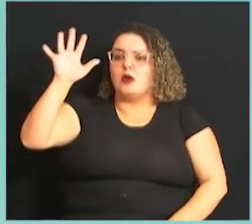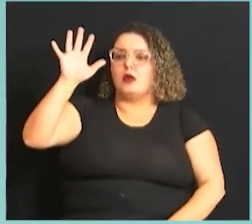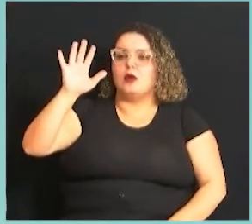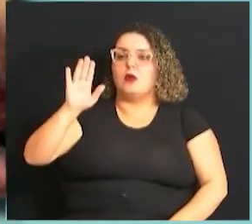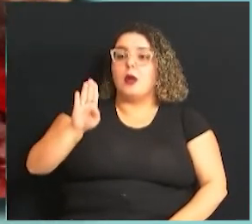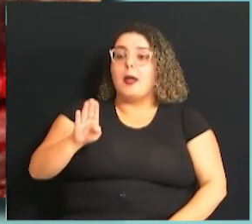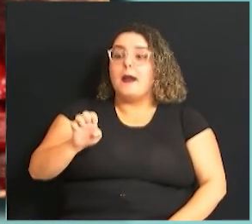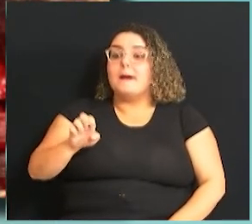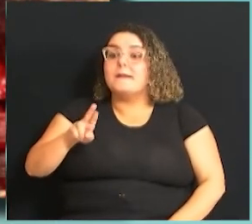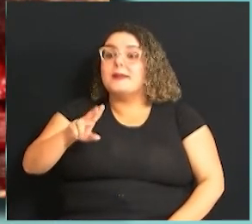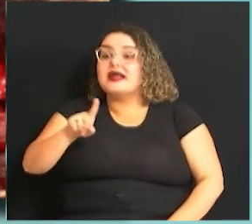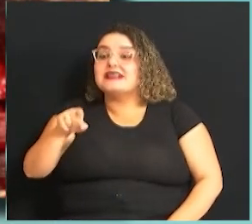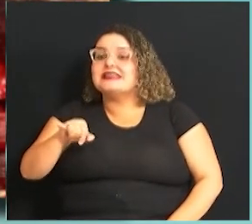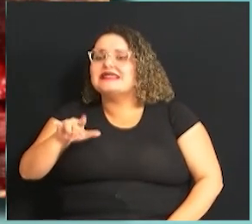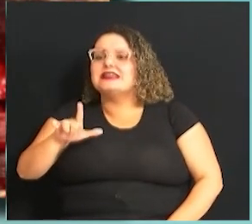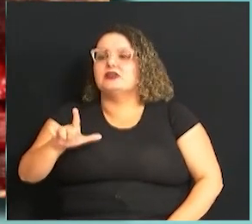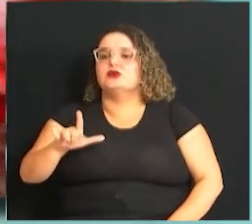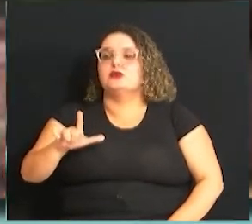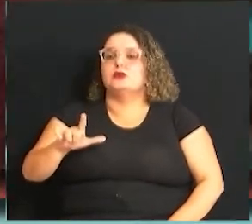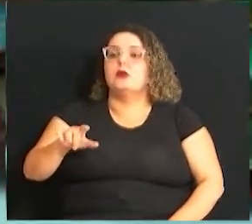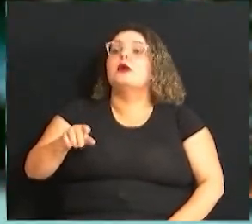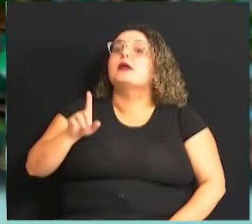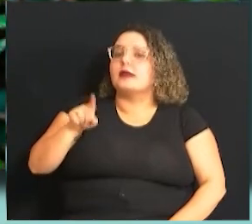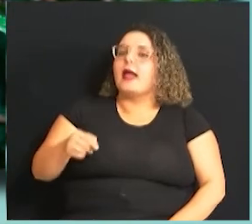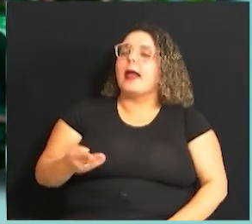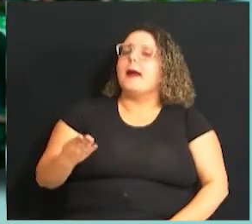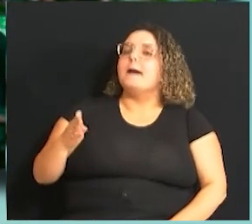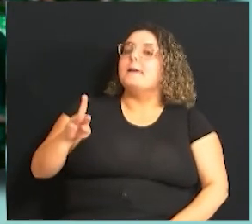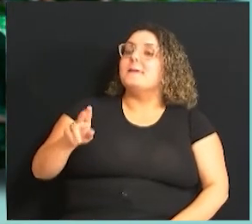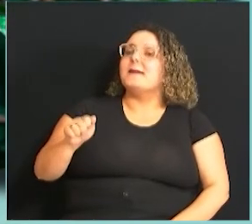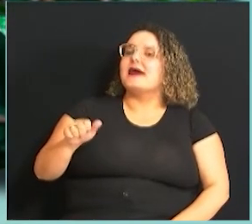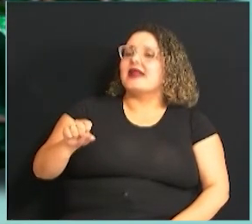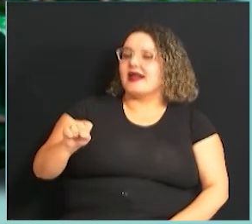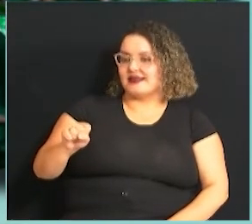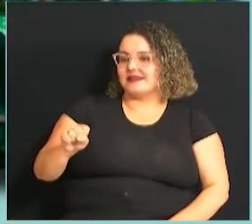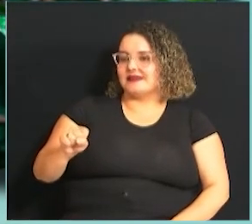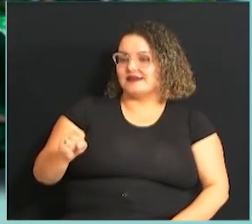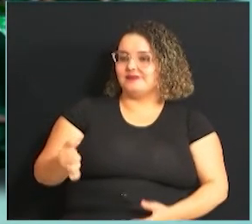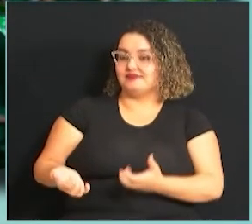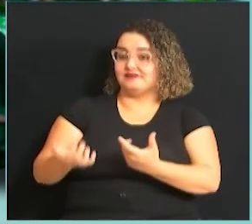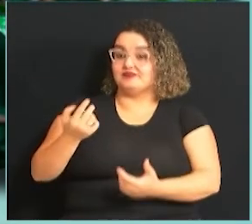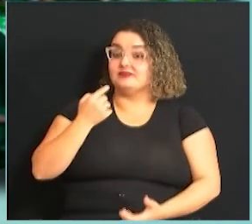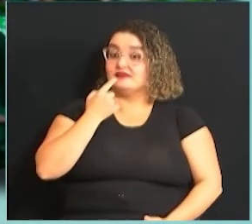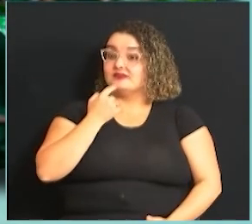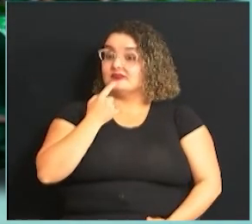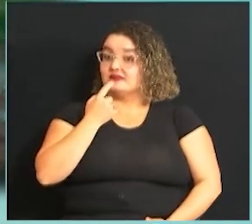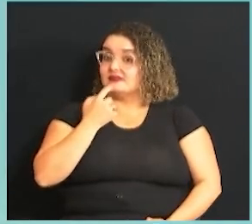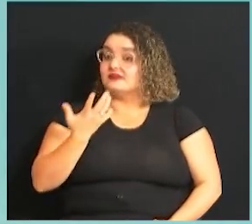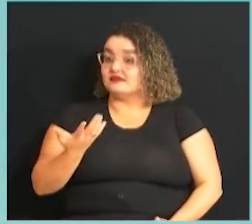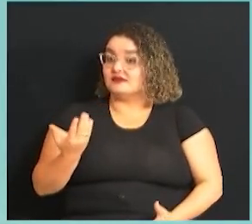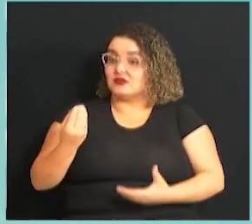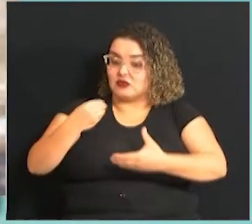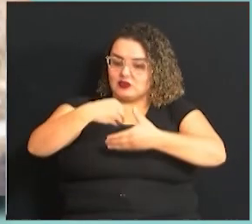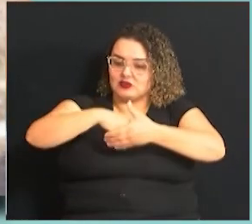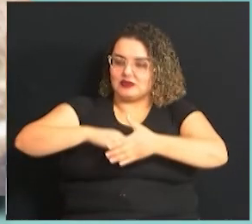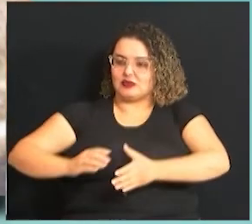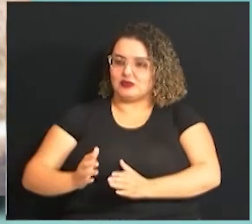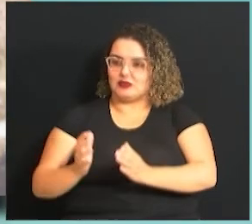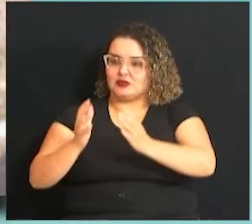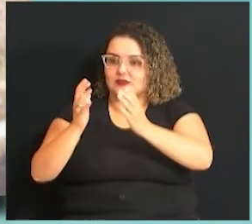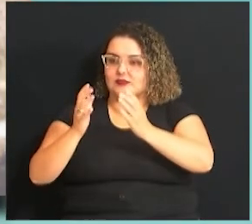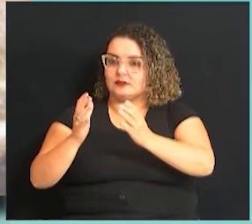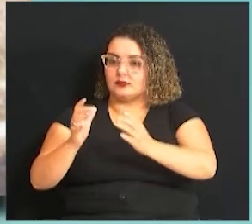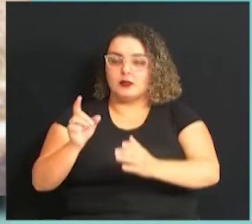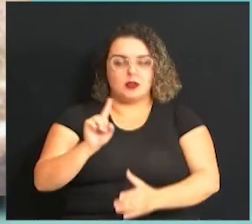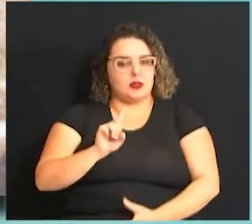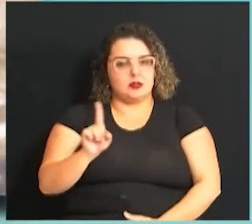os europeus a chamavam de berzil, que significava brasa, por conta justamente da coloração vermelha do interior